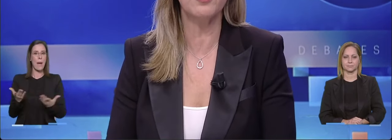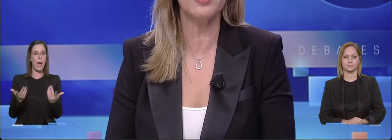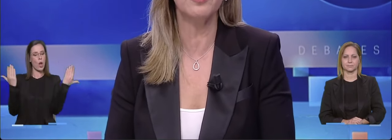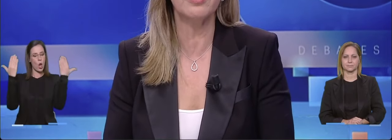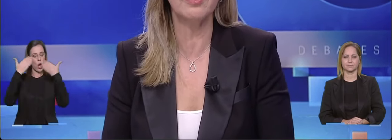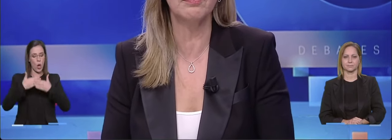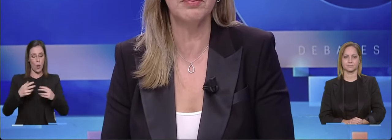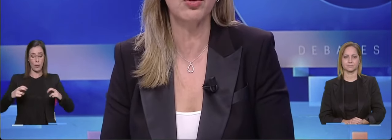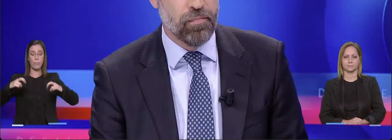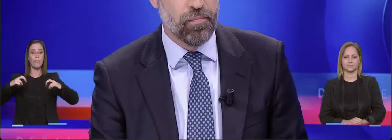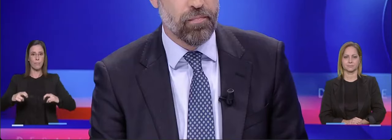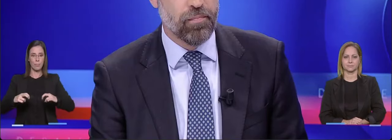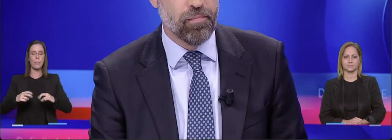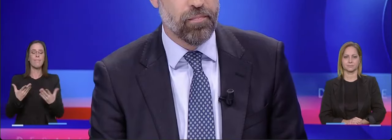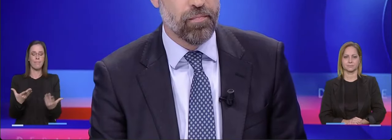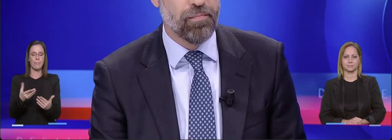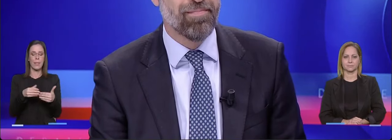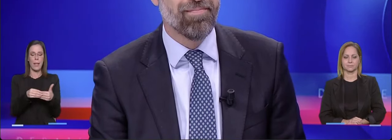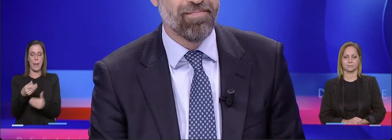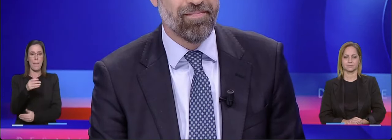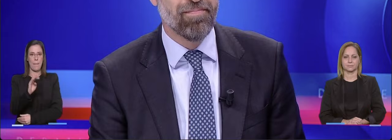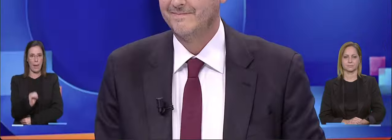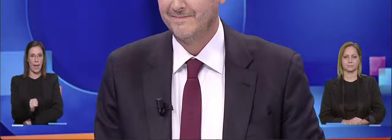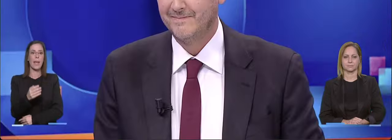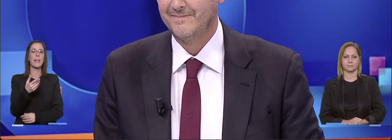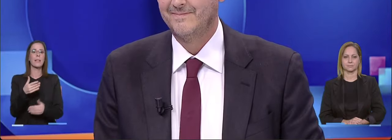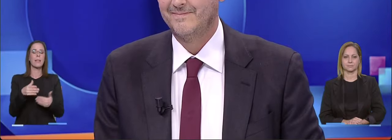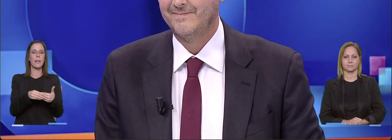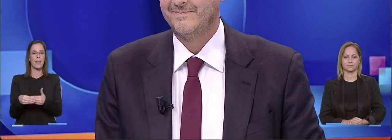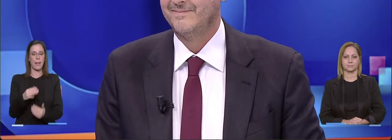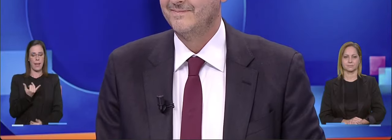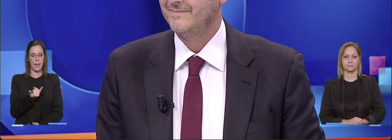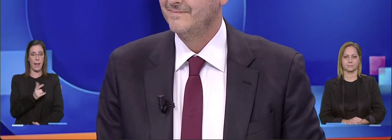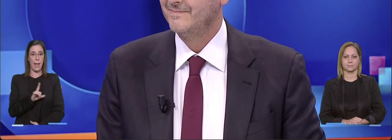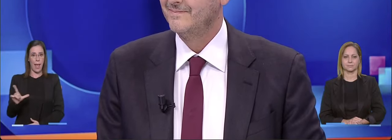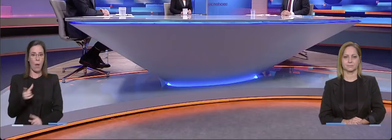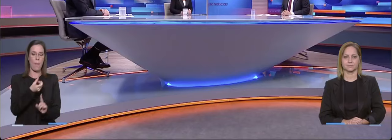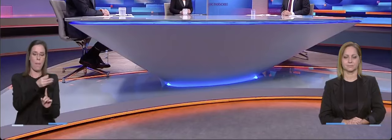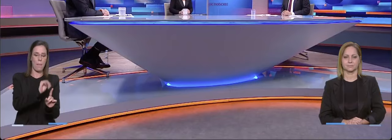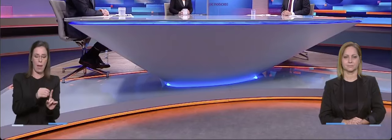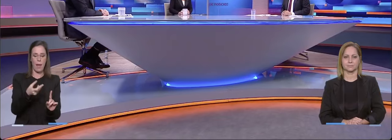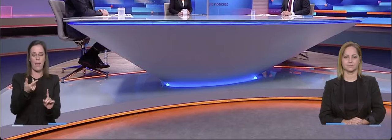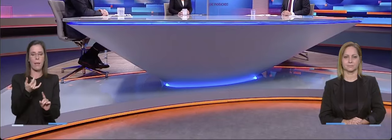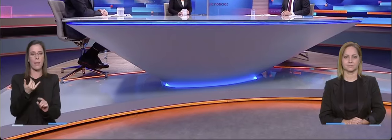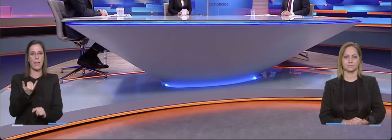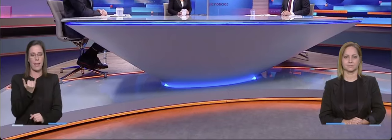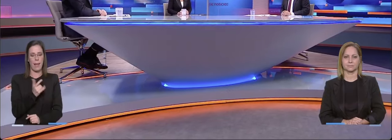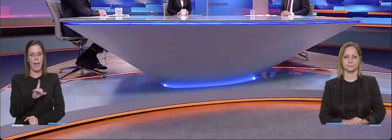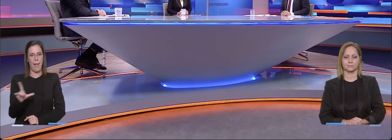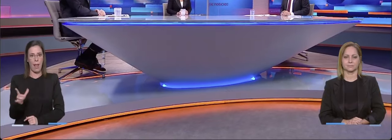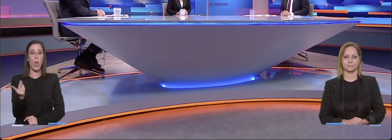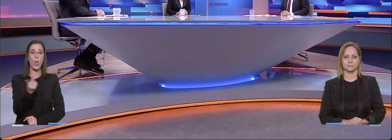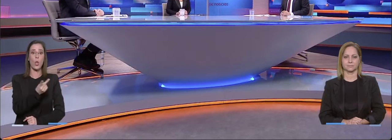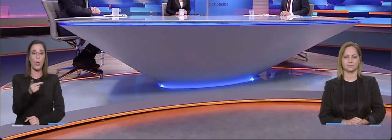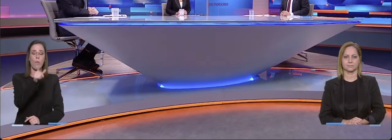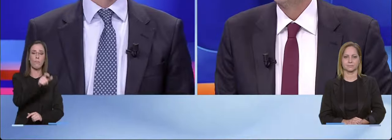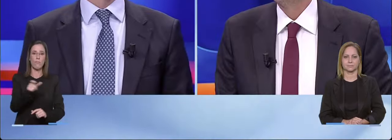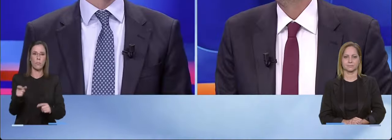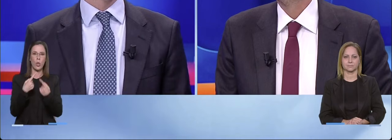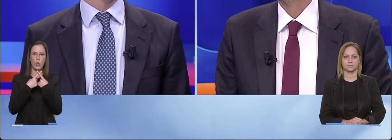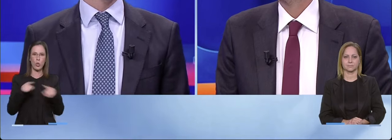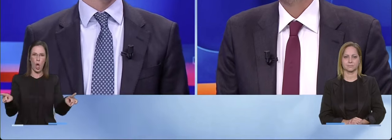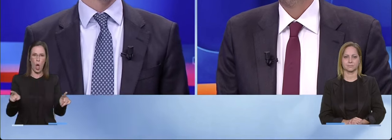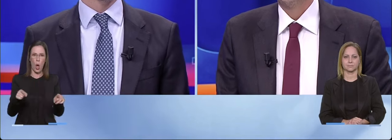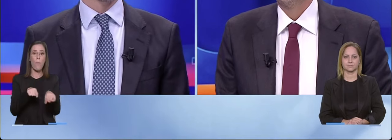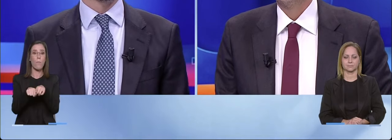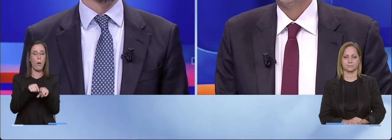noite estão Frente a Frente Pedro Nuno Santos e rui rocha um é socialista o outro é liberal são dois homens em polos opostos